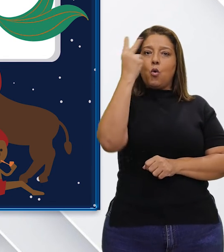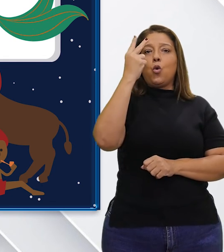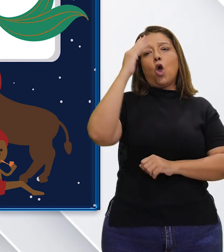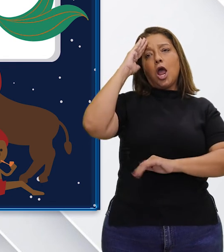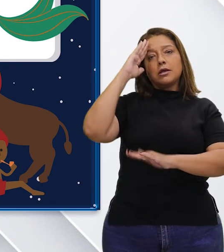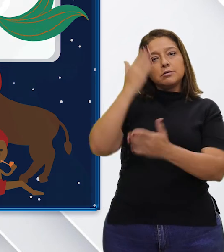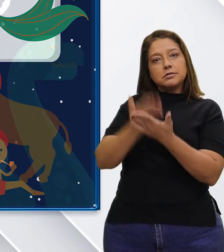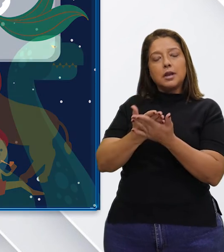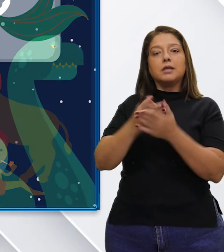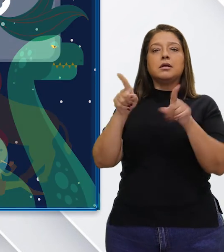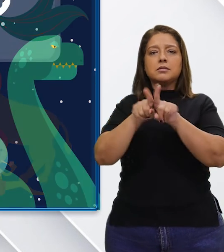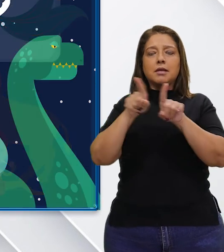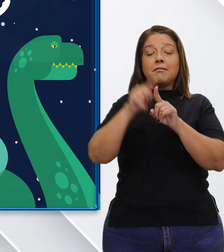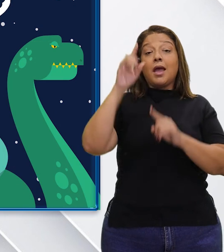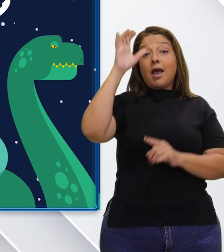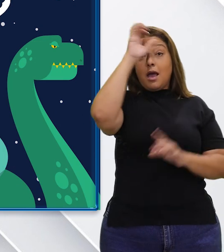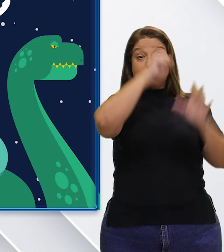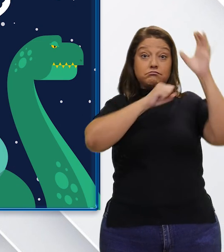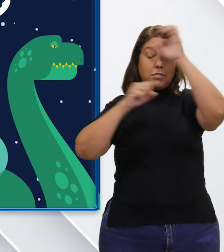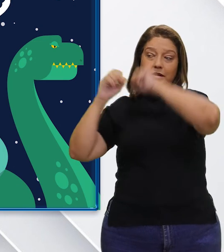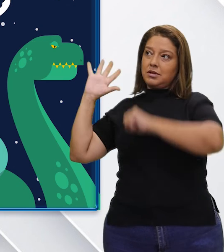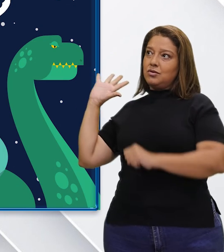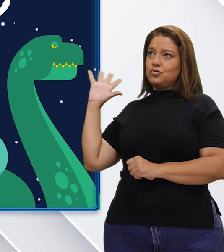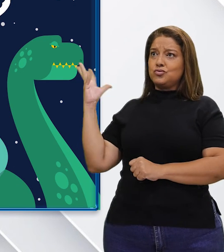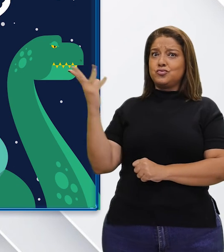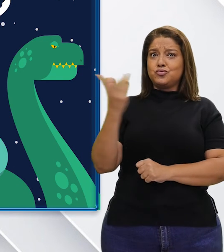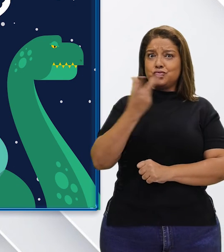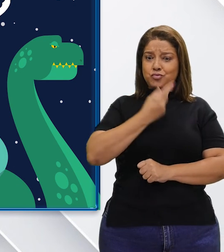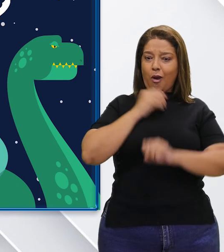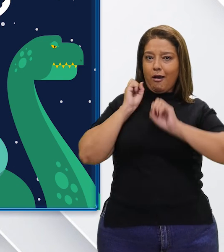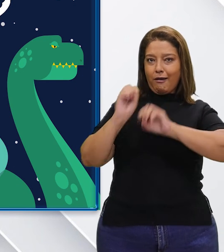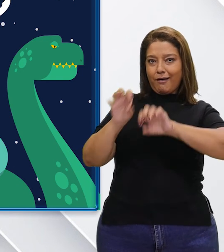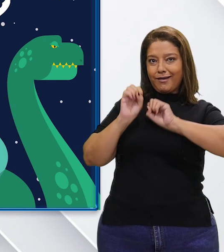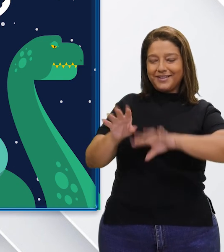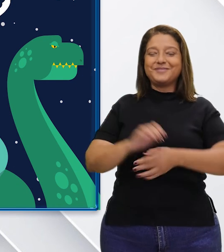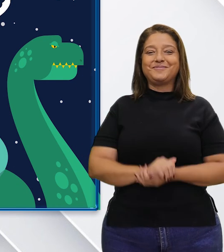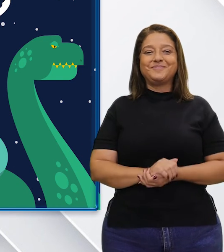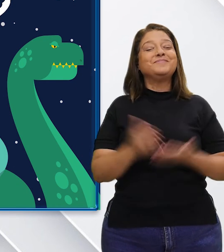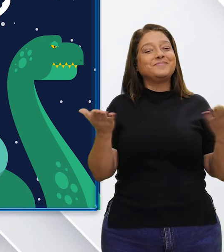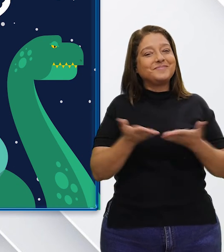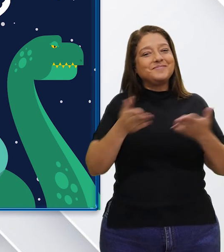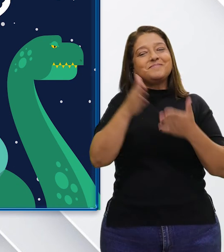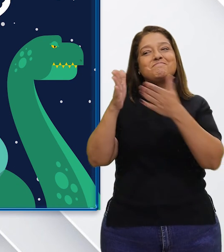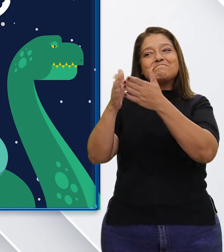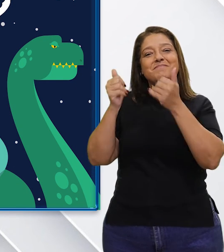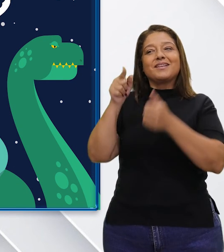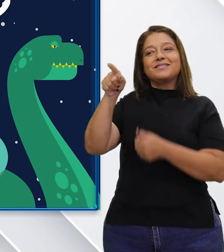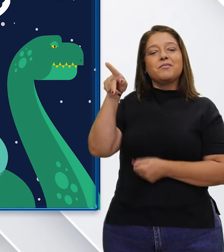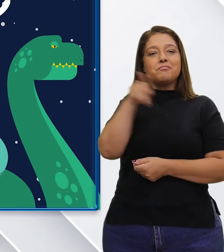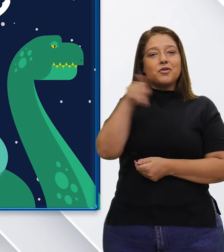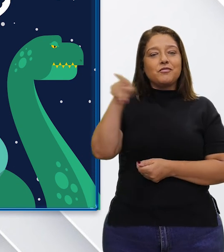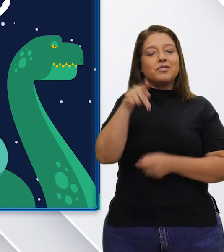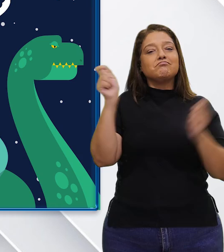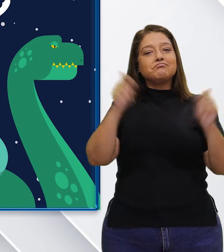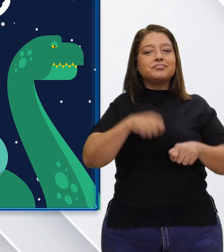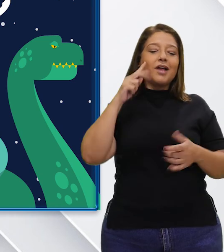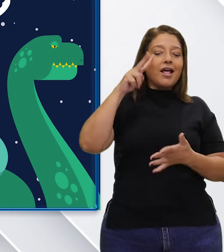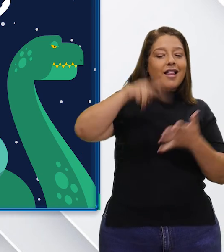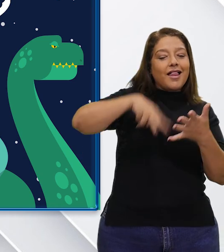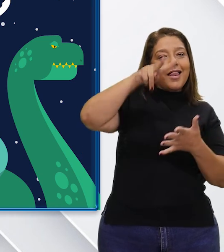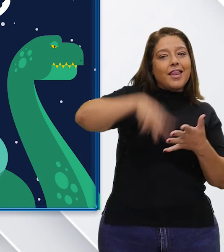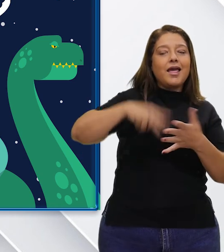saberes ancestrais. Agora, peça à sua professora que leia para vocês uma lenda